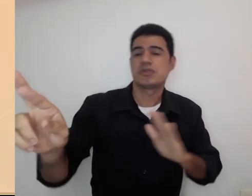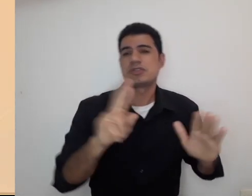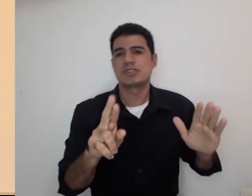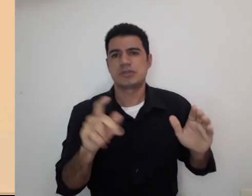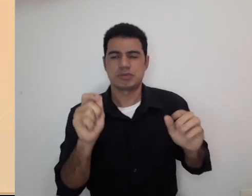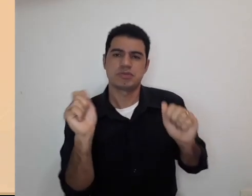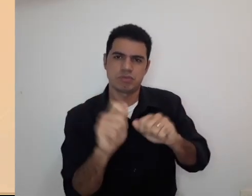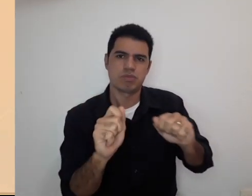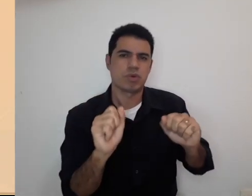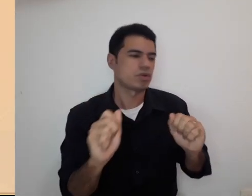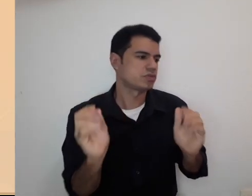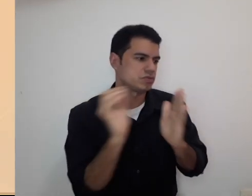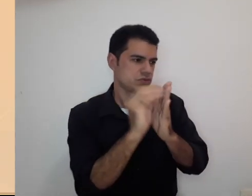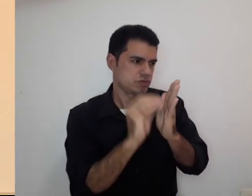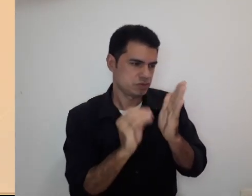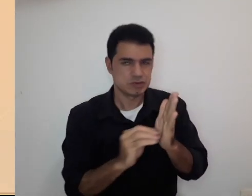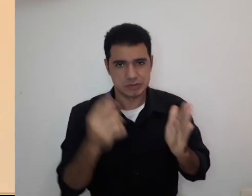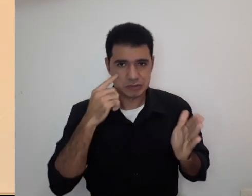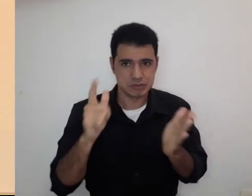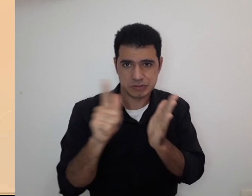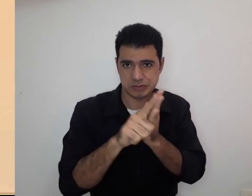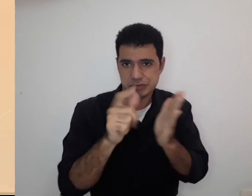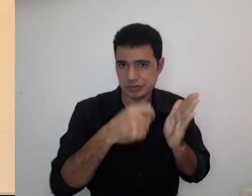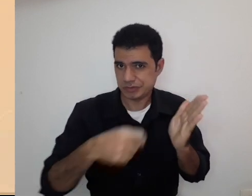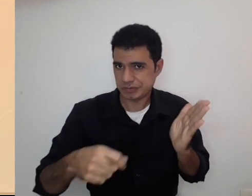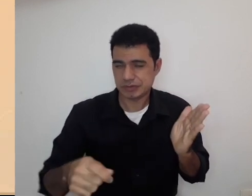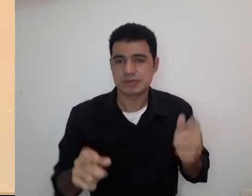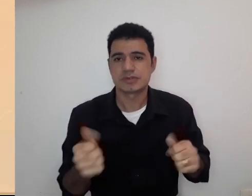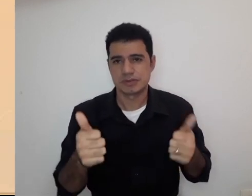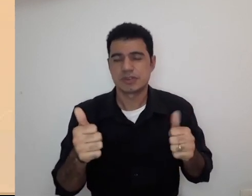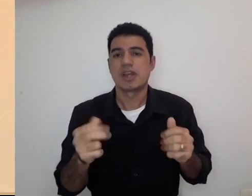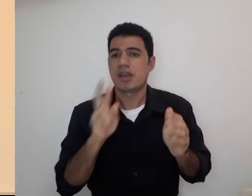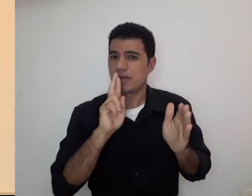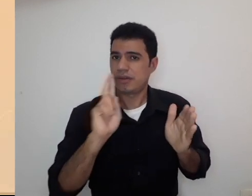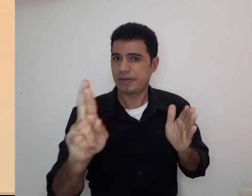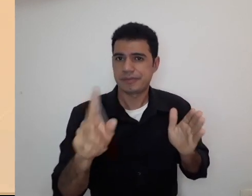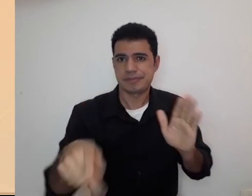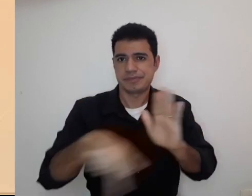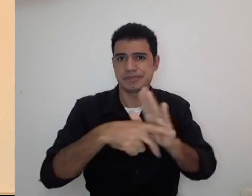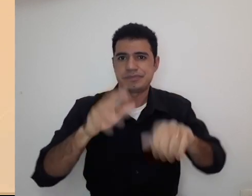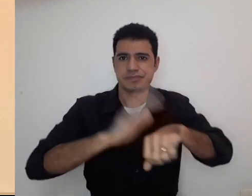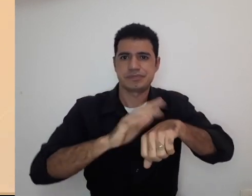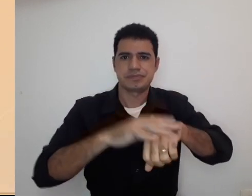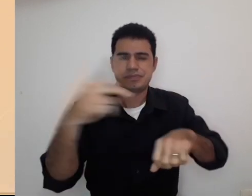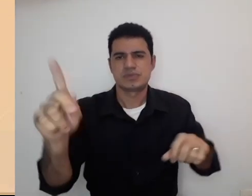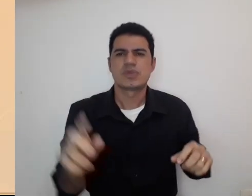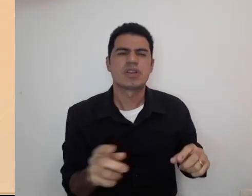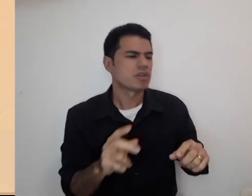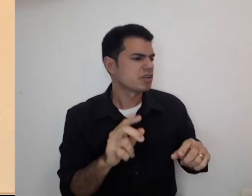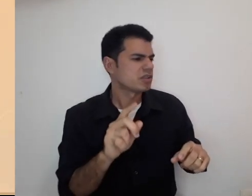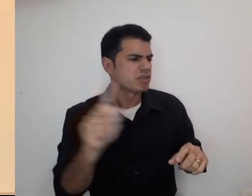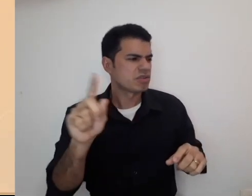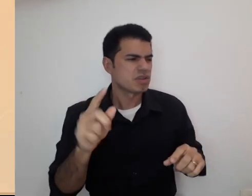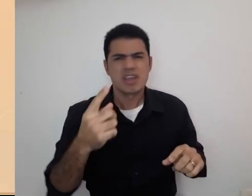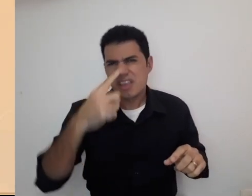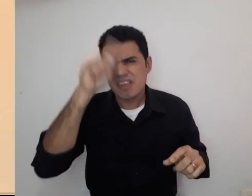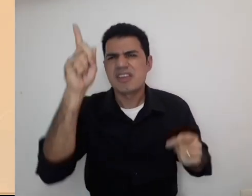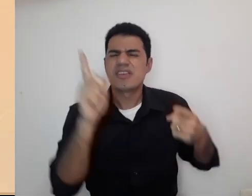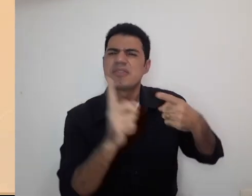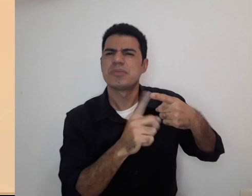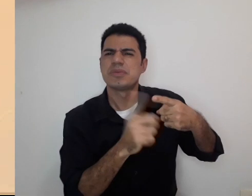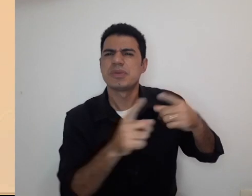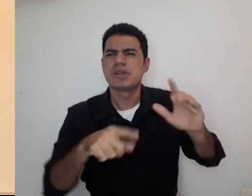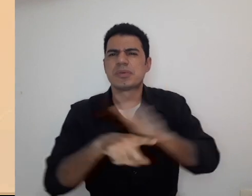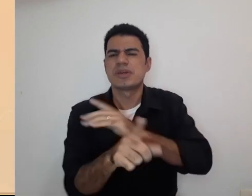Ou seja, o que a gente falou logo no início, vocês agora vão responder. Quem deu nome às notas musicais? Né? Fala